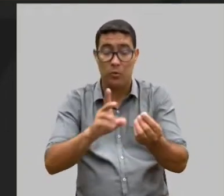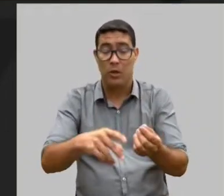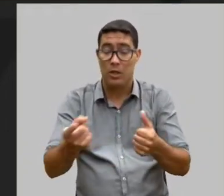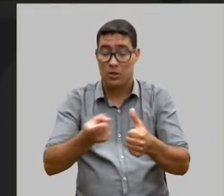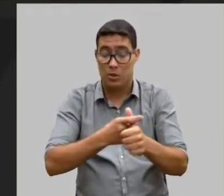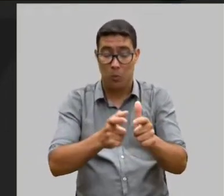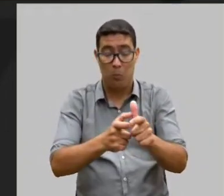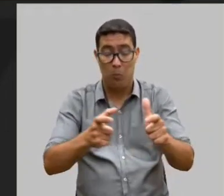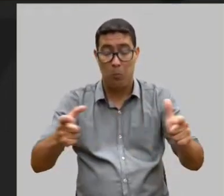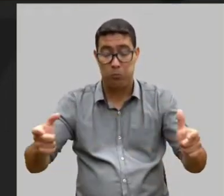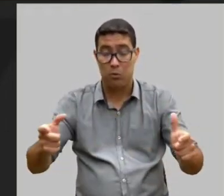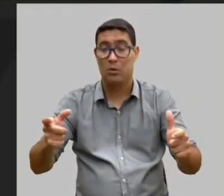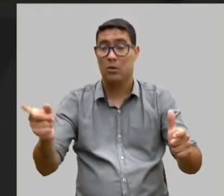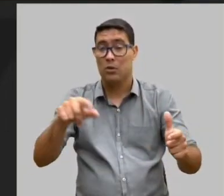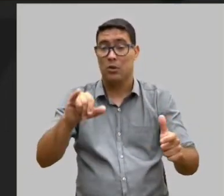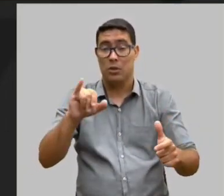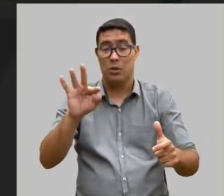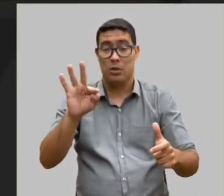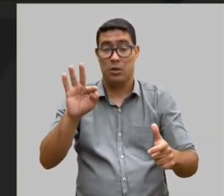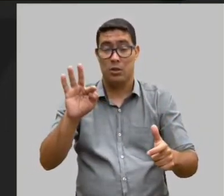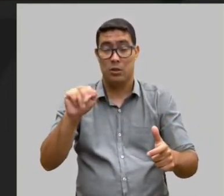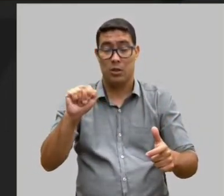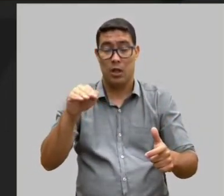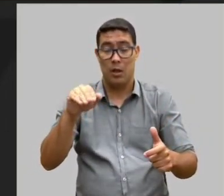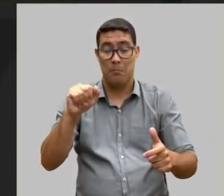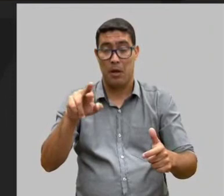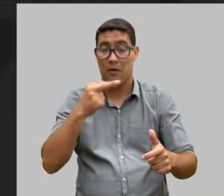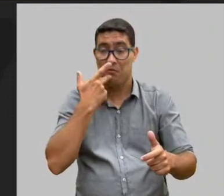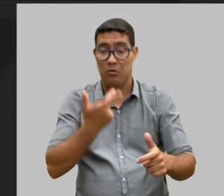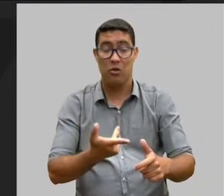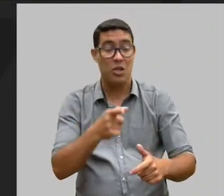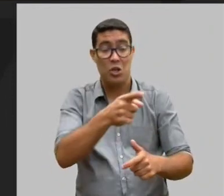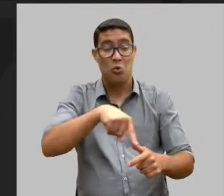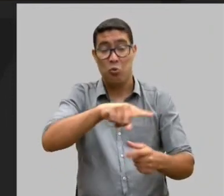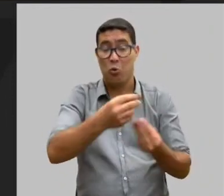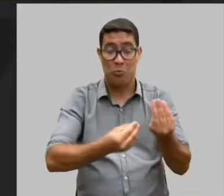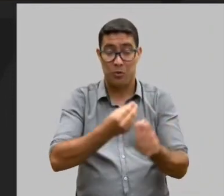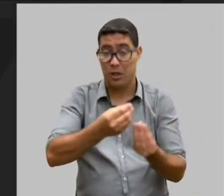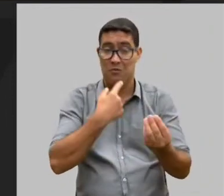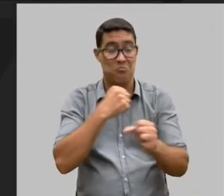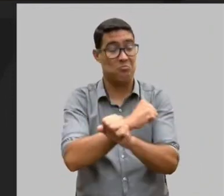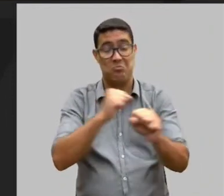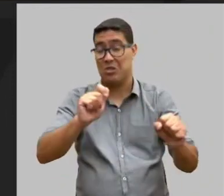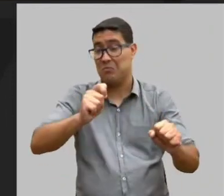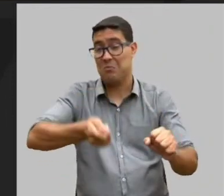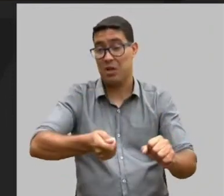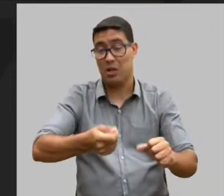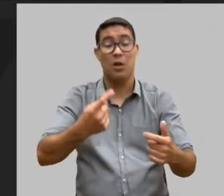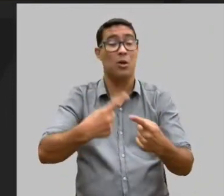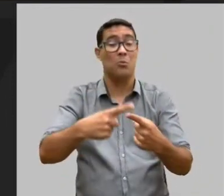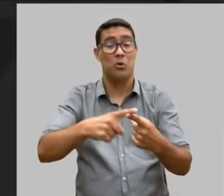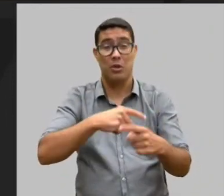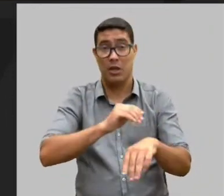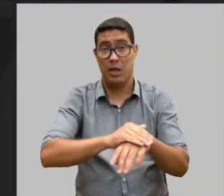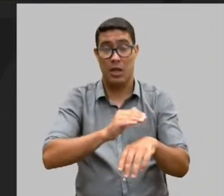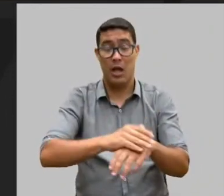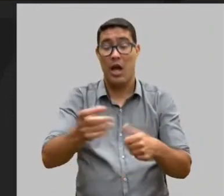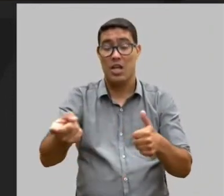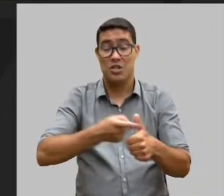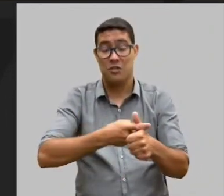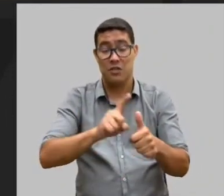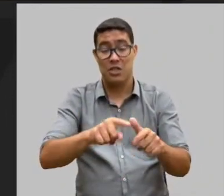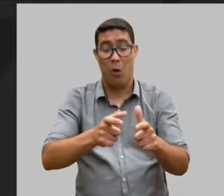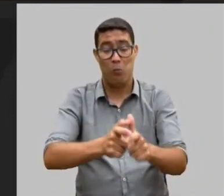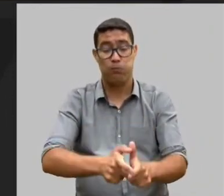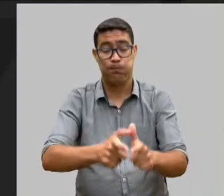2002 Quando O Itamar realmente resolveu lá falando que jeito que tava não podia pagar que era impossível por a dívida tinha crescido aqui PR você ó a o a o